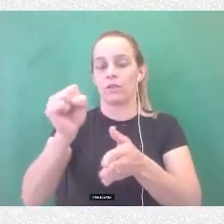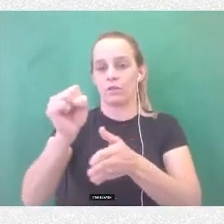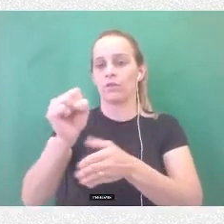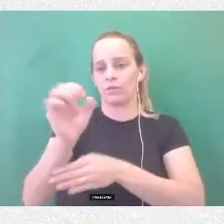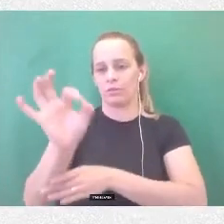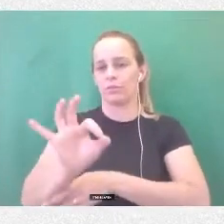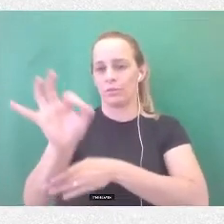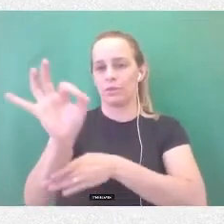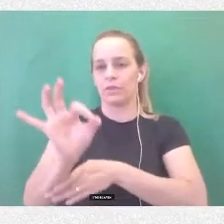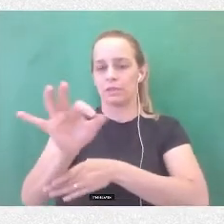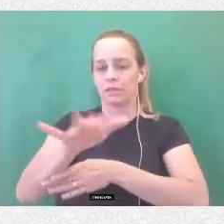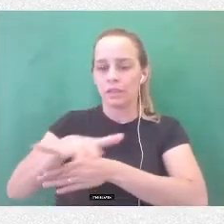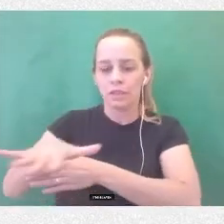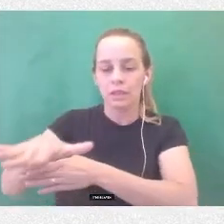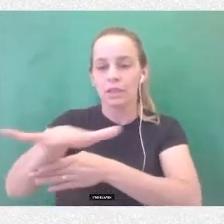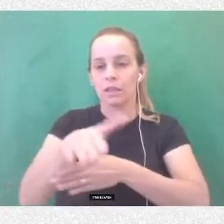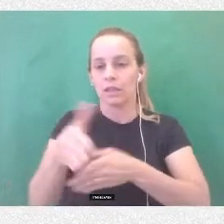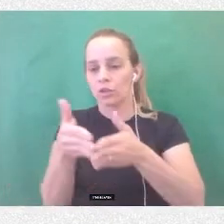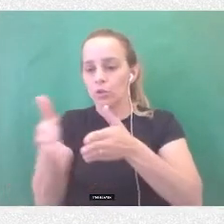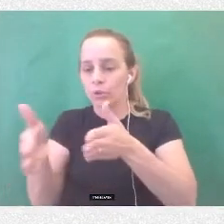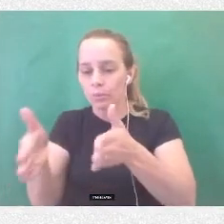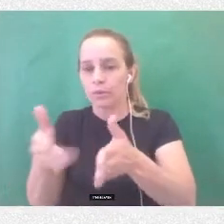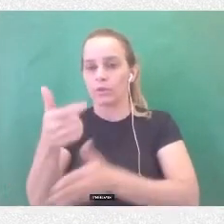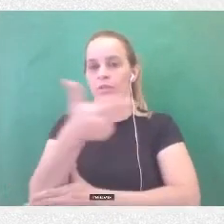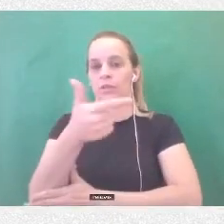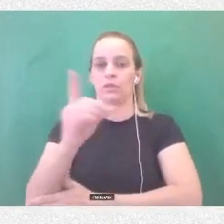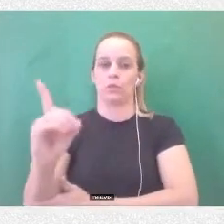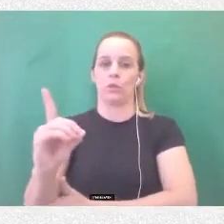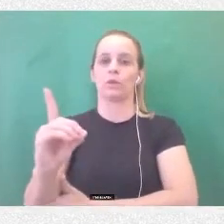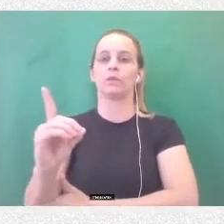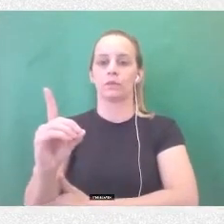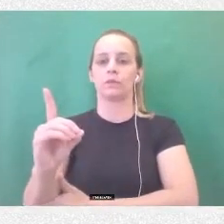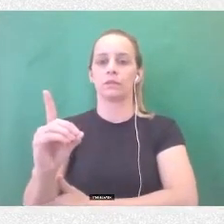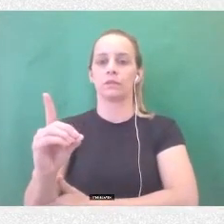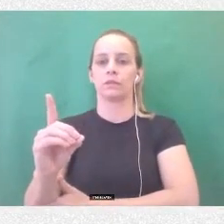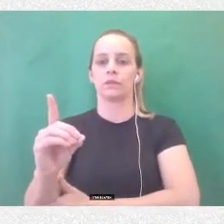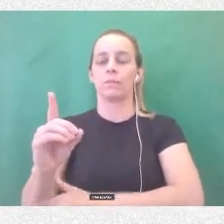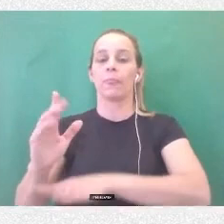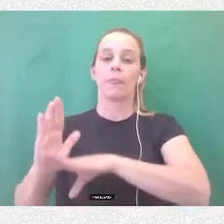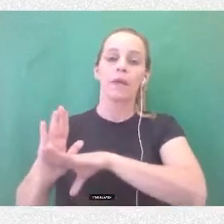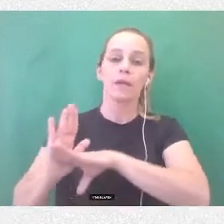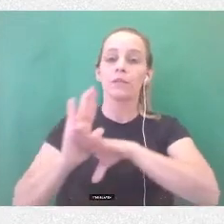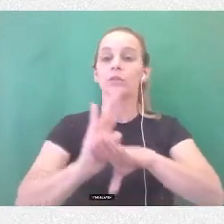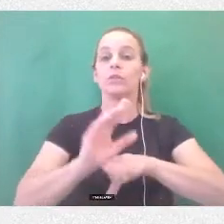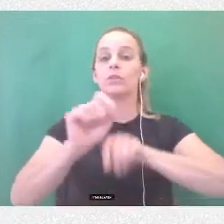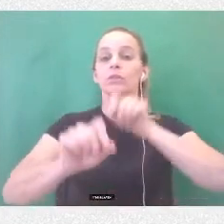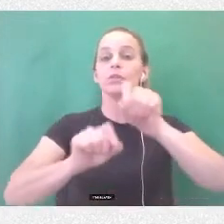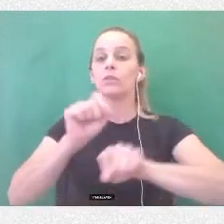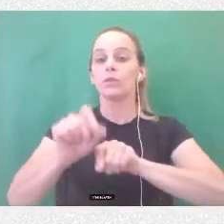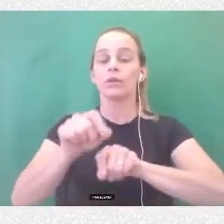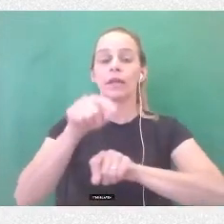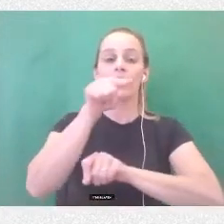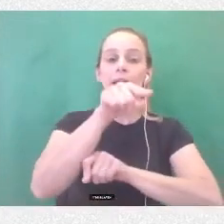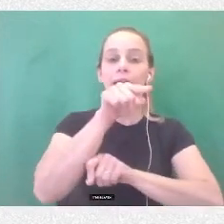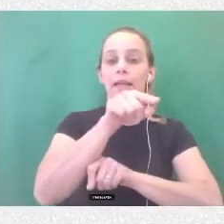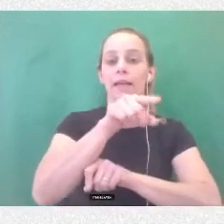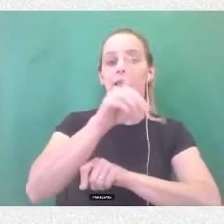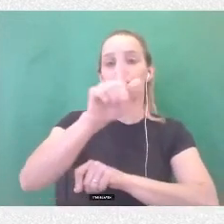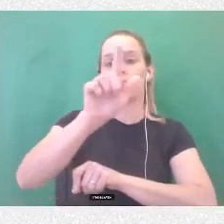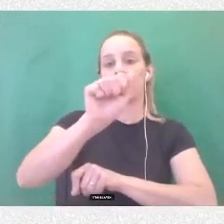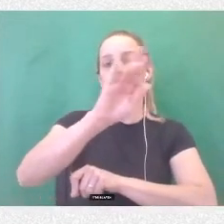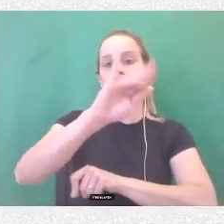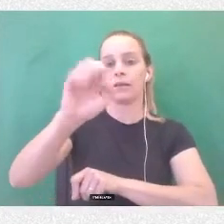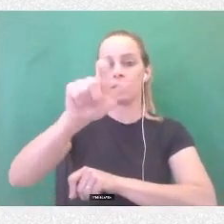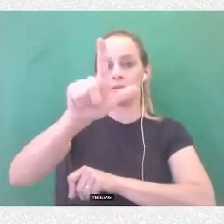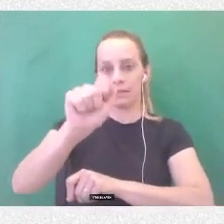deixar clara esta informação, corroborando com essa questão que a doutora Gabriela coloca agora